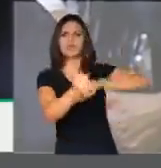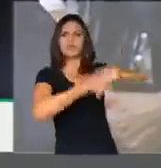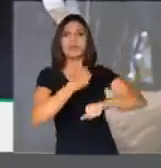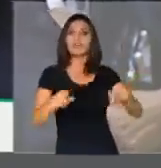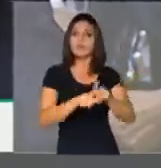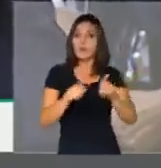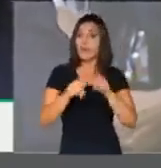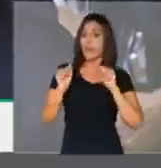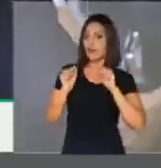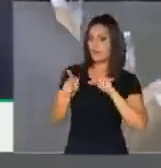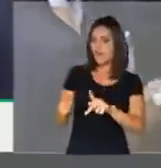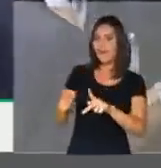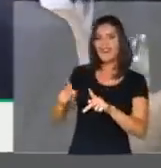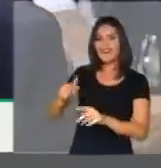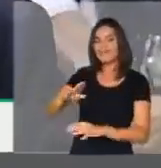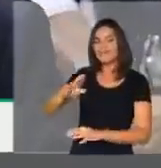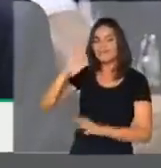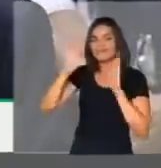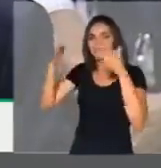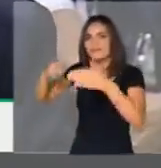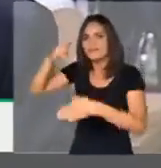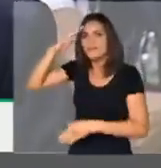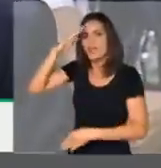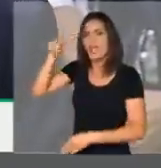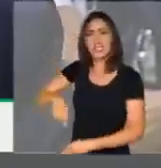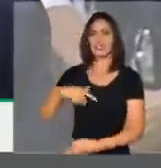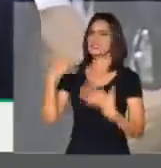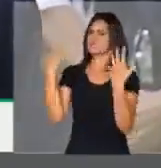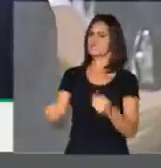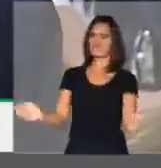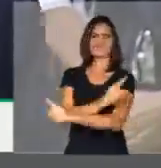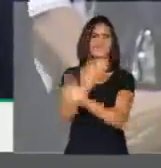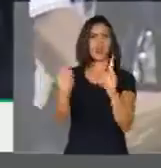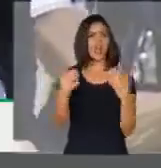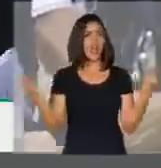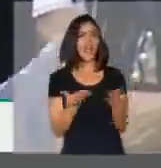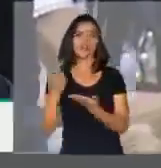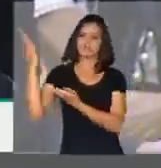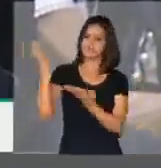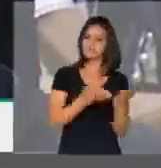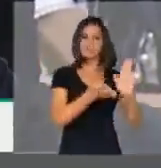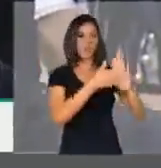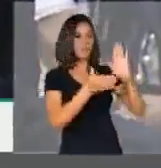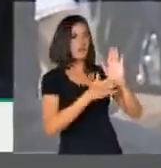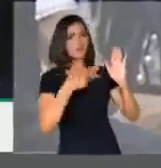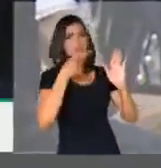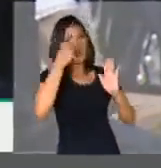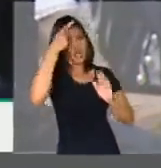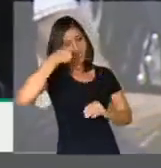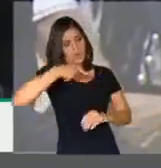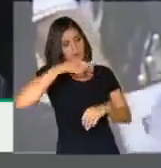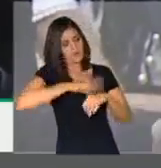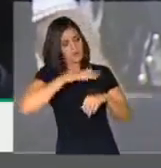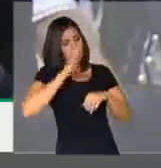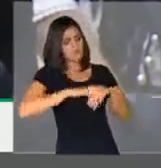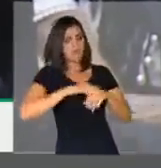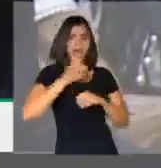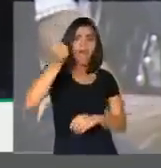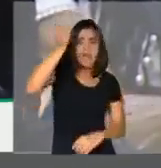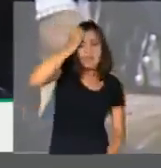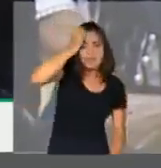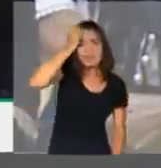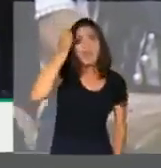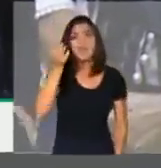traz a reforma da Previdência aqui e simplesmente diz: estou fazendo uma autocrítica, me